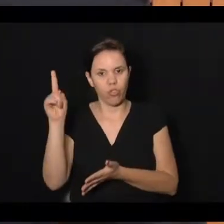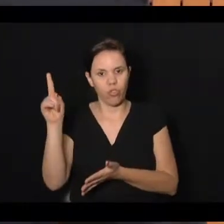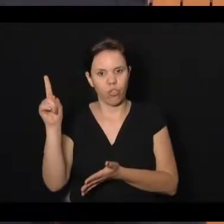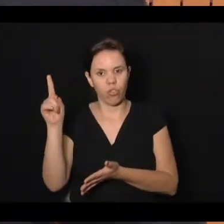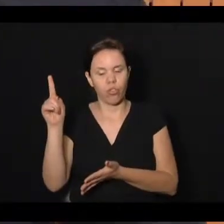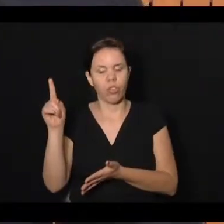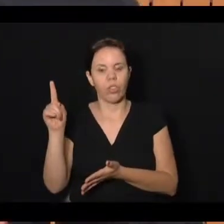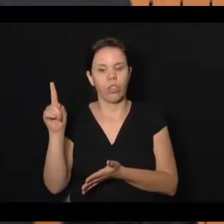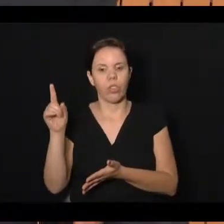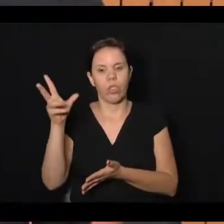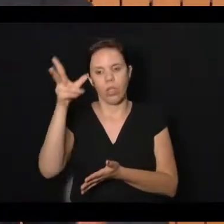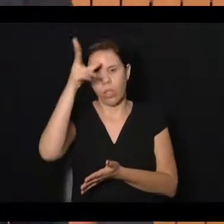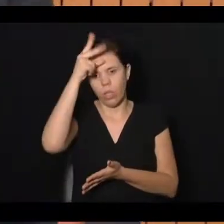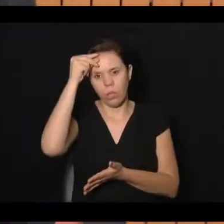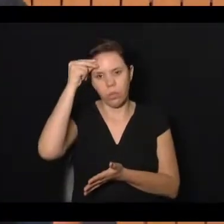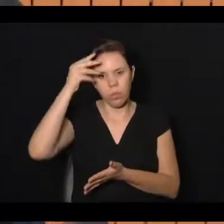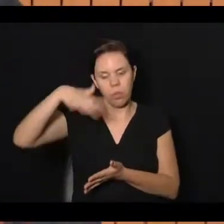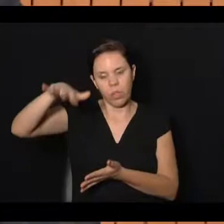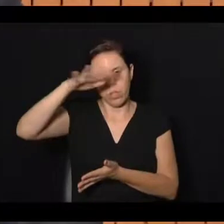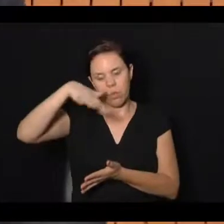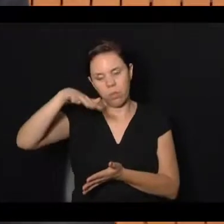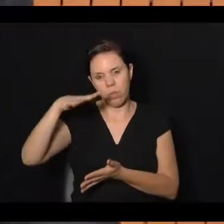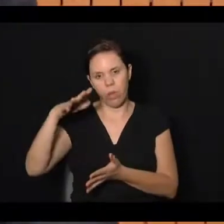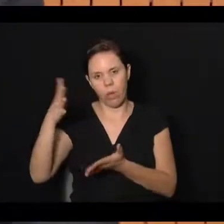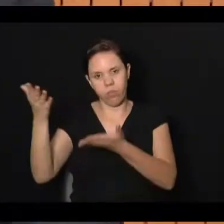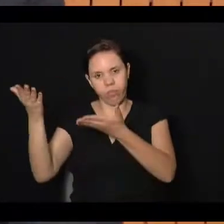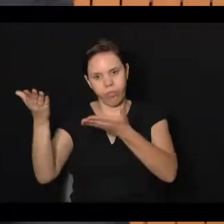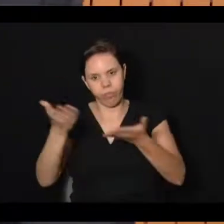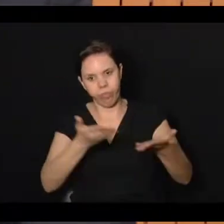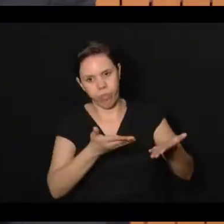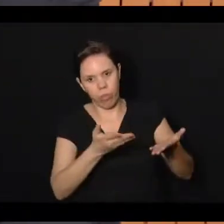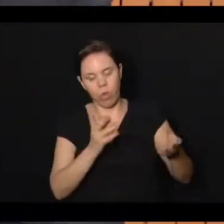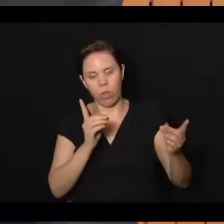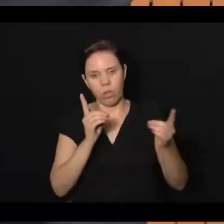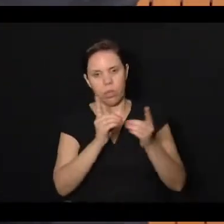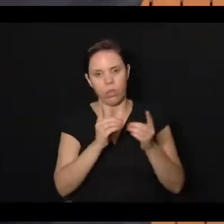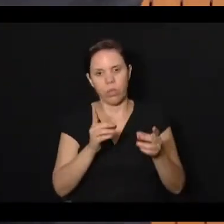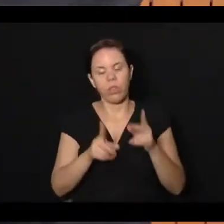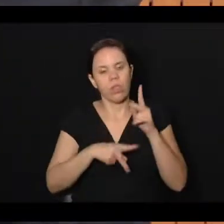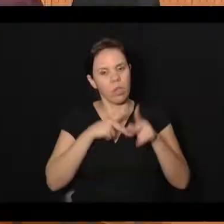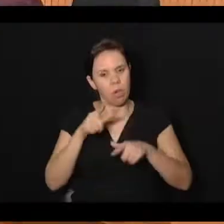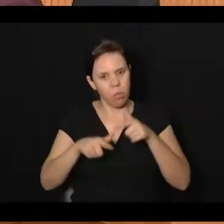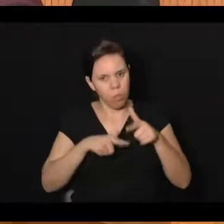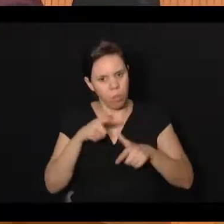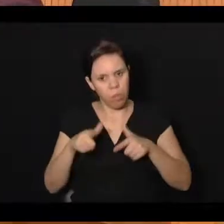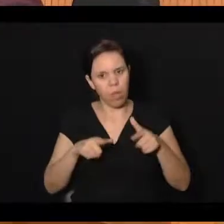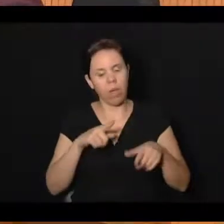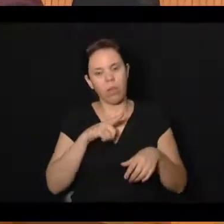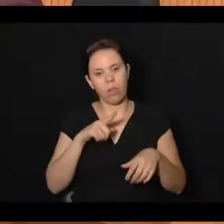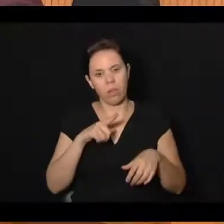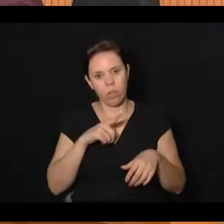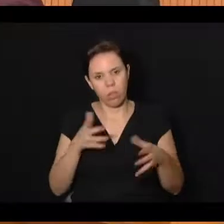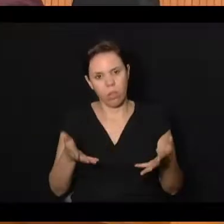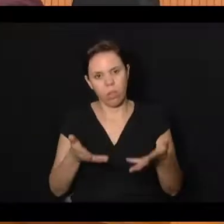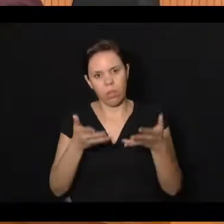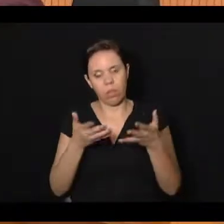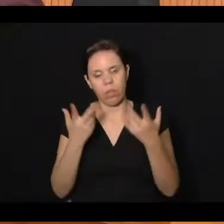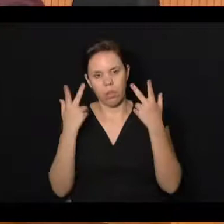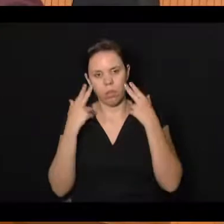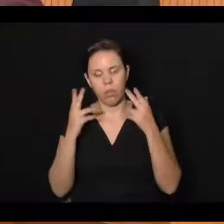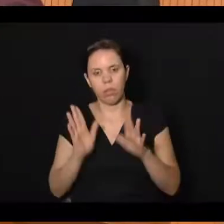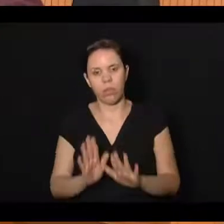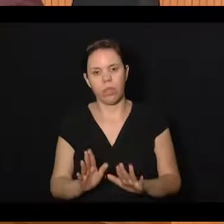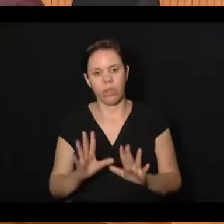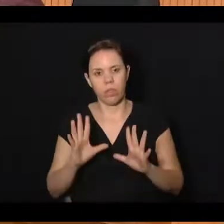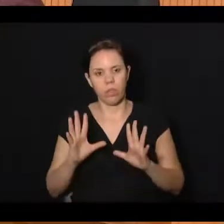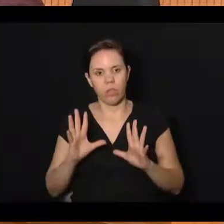acolhimento nós sabemos que quem trabalha com a população de rua tem um acolhimento natural pela atividade mas o ideal é que